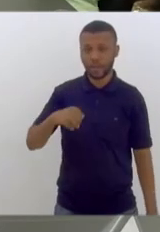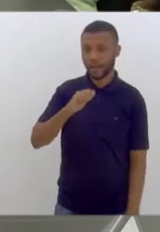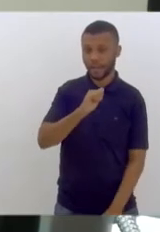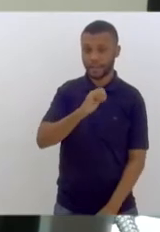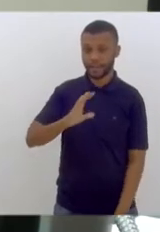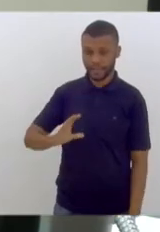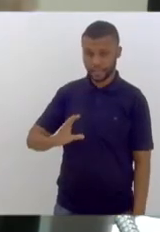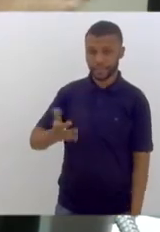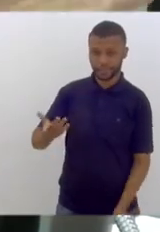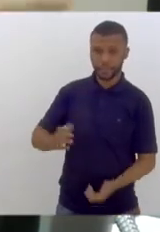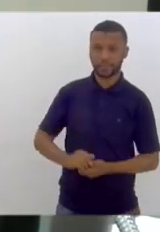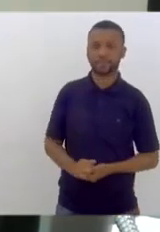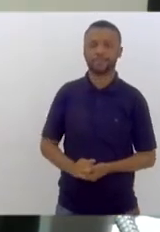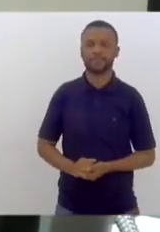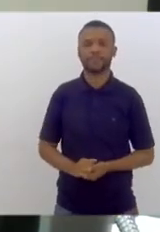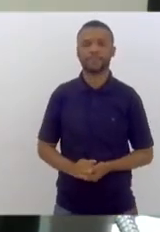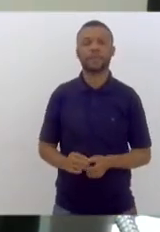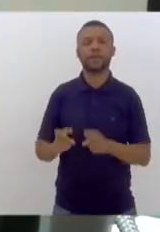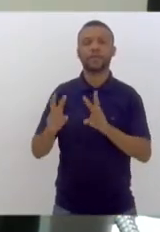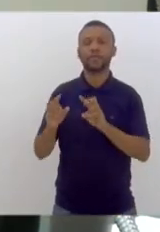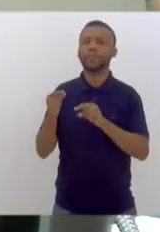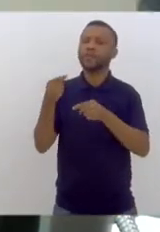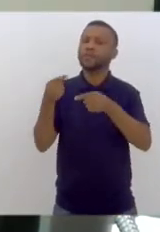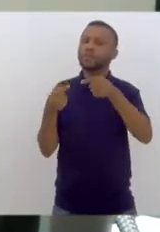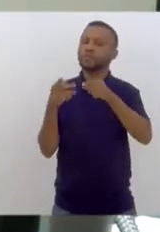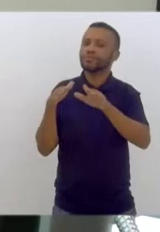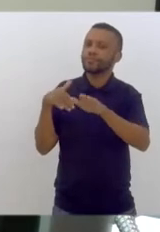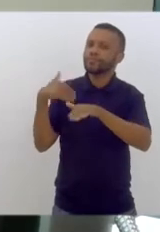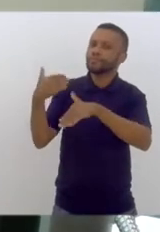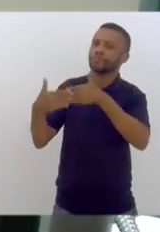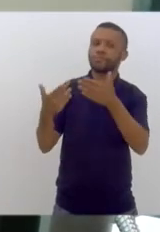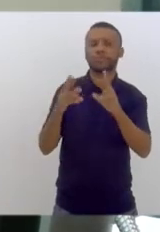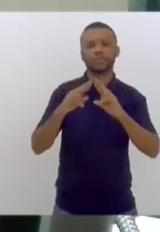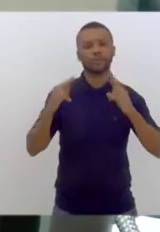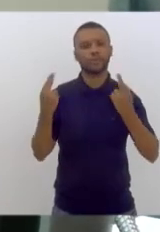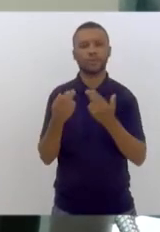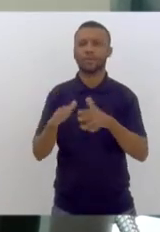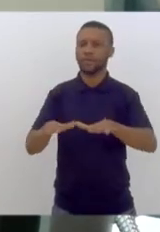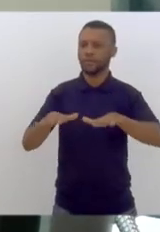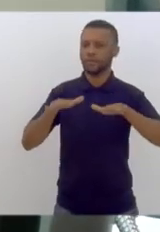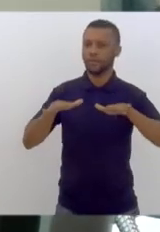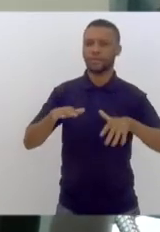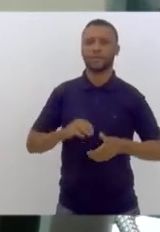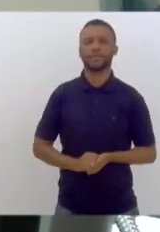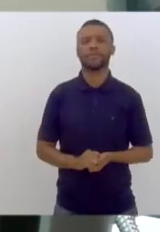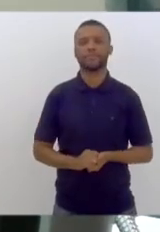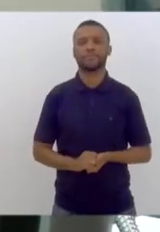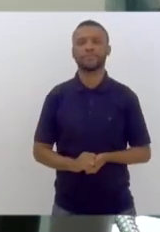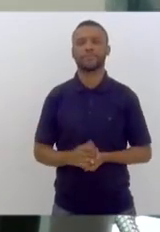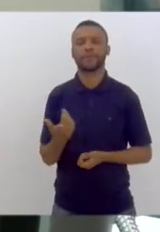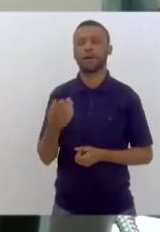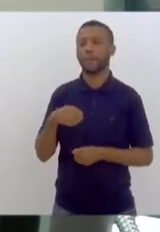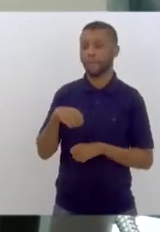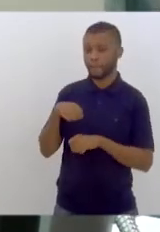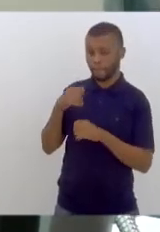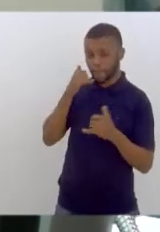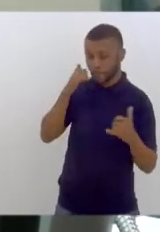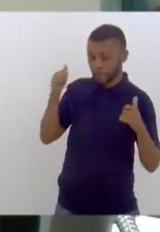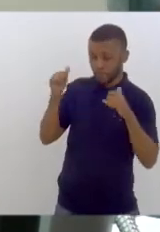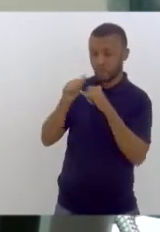Siciliano, sobre o transcorrer da audiência pública, e informei ao